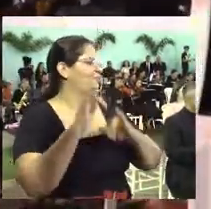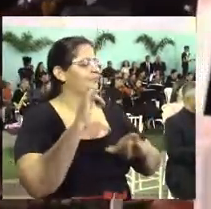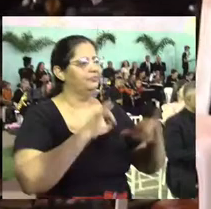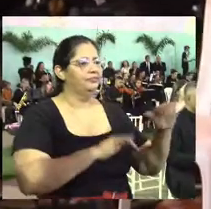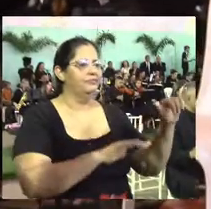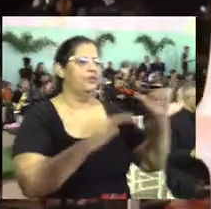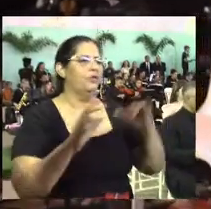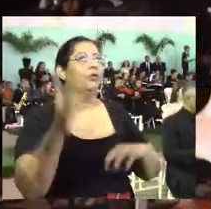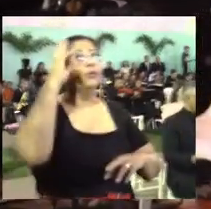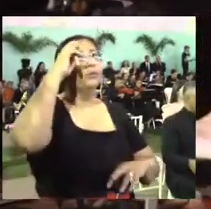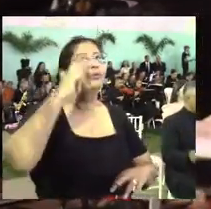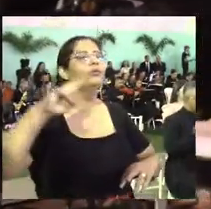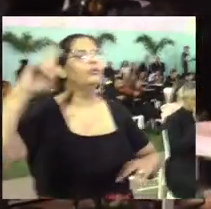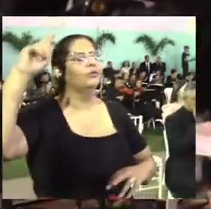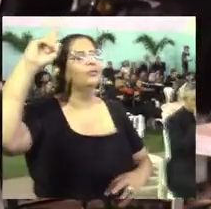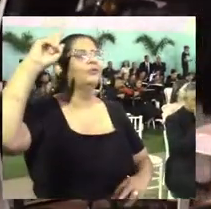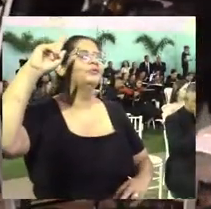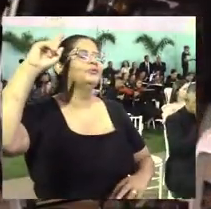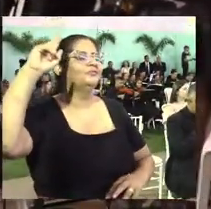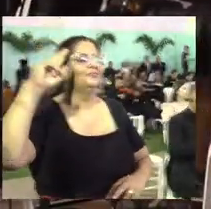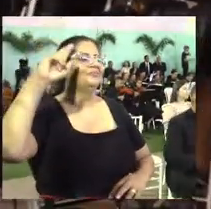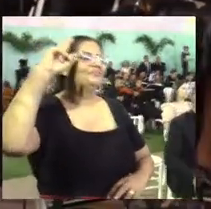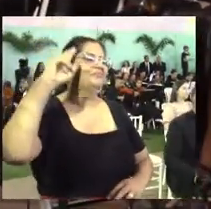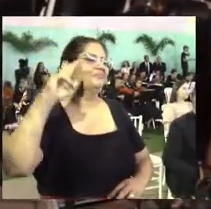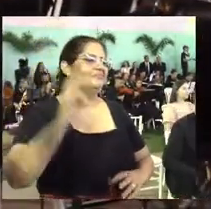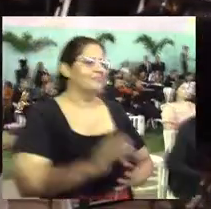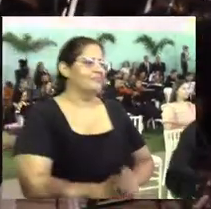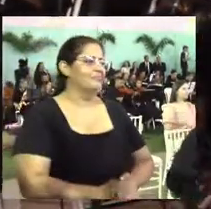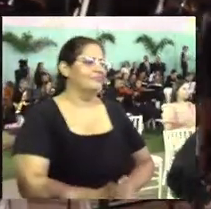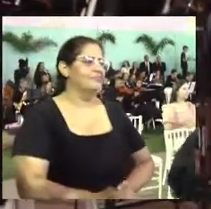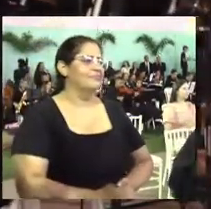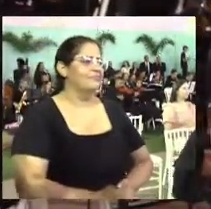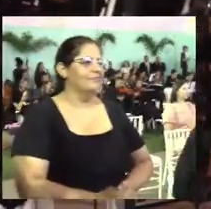sorrir isso é um irmãozão